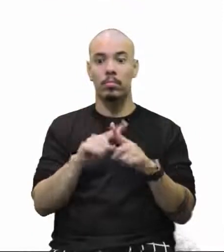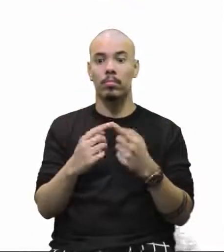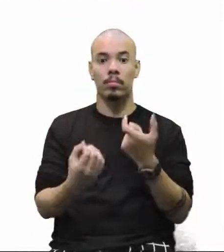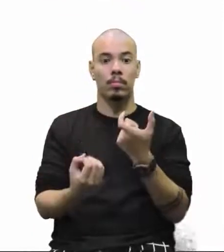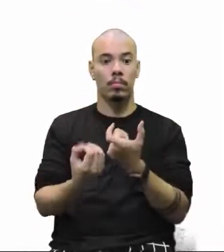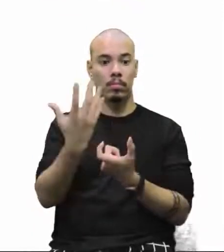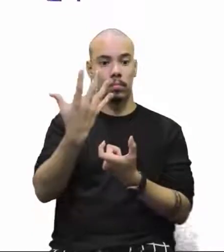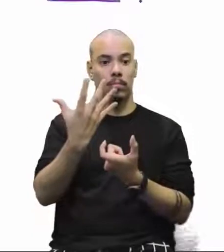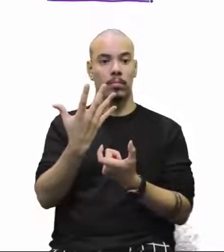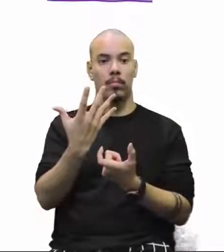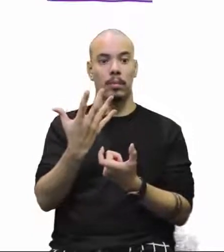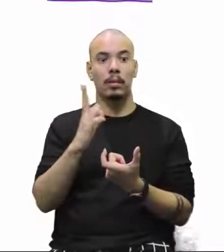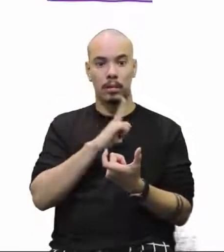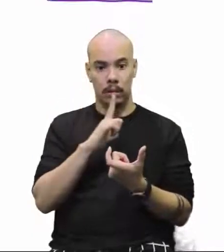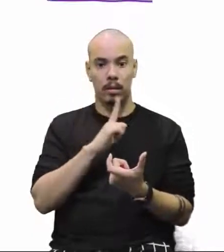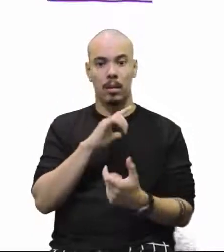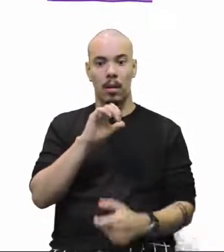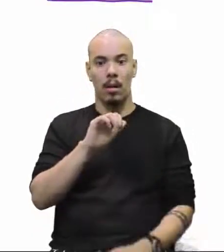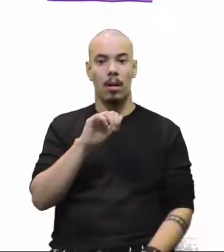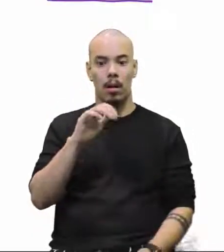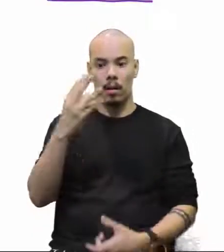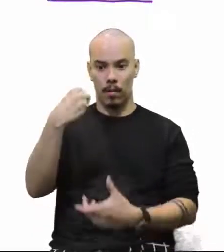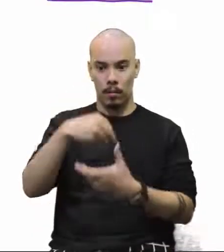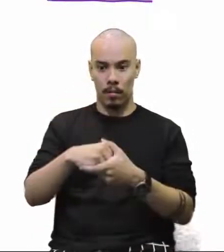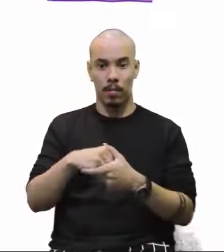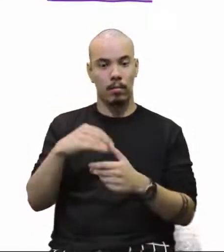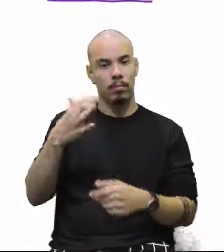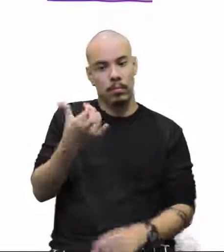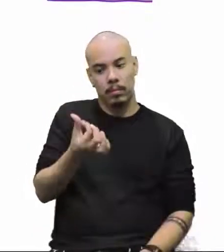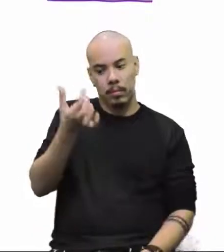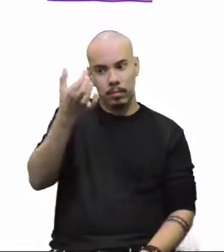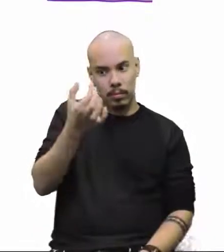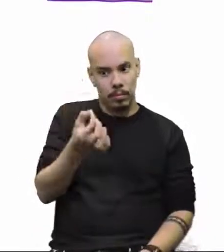quanto? 60. Sendo de 60 aproximadamente